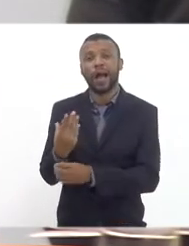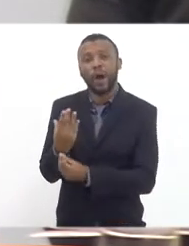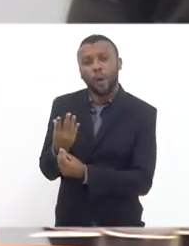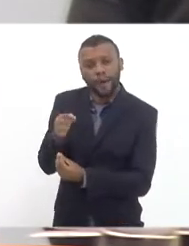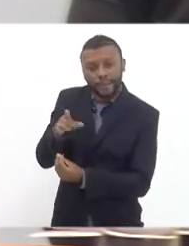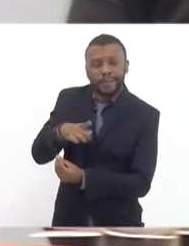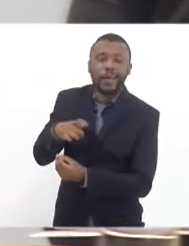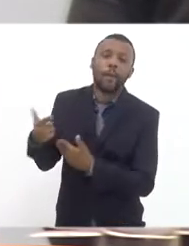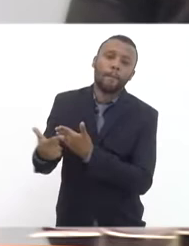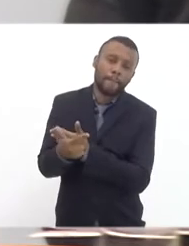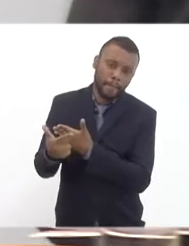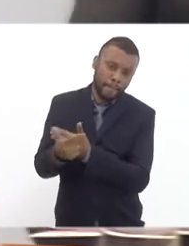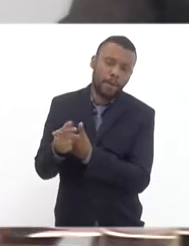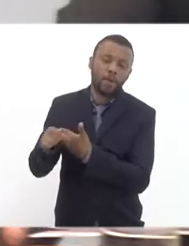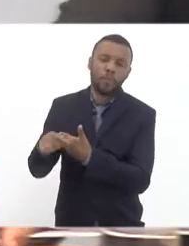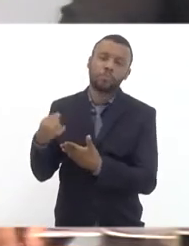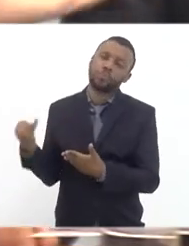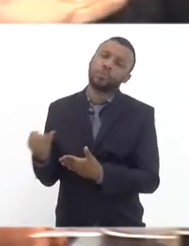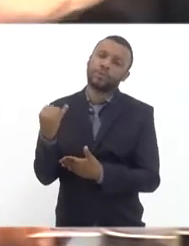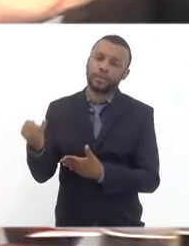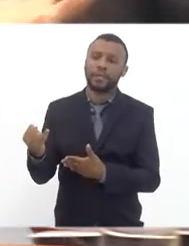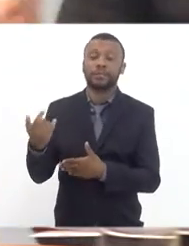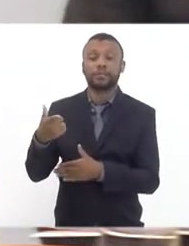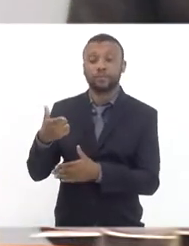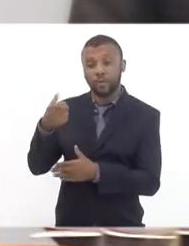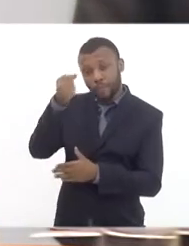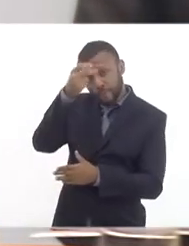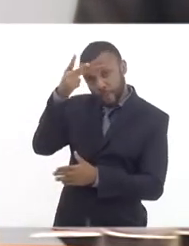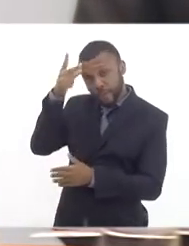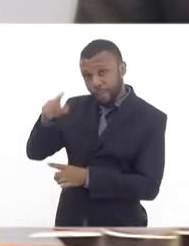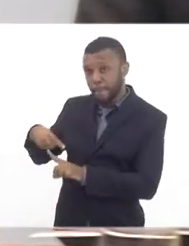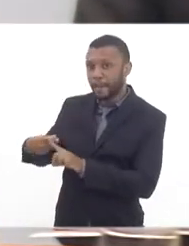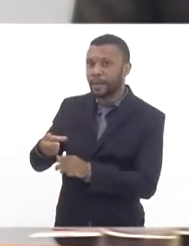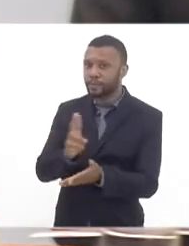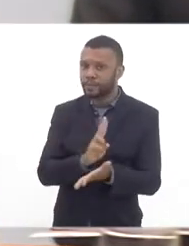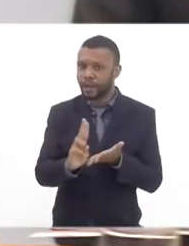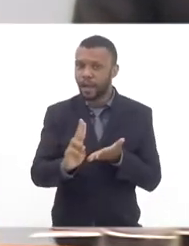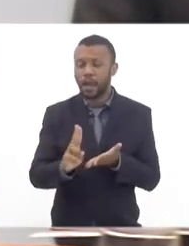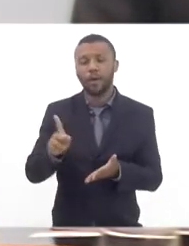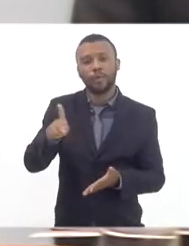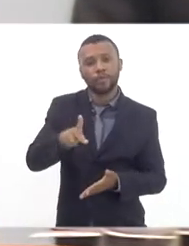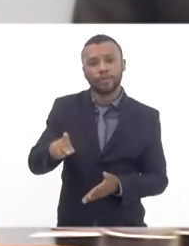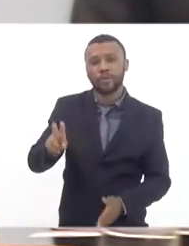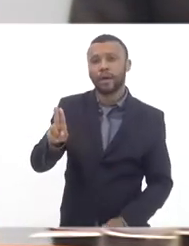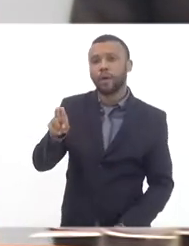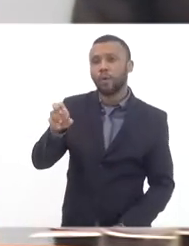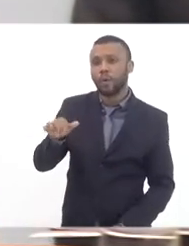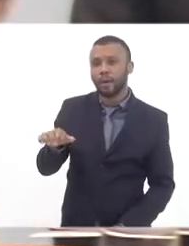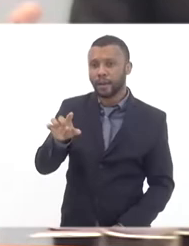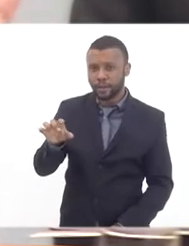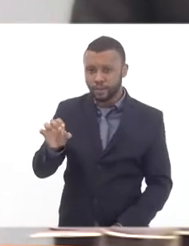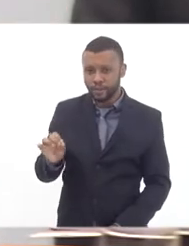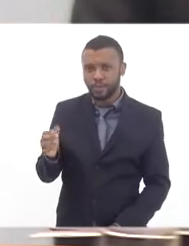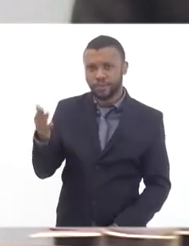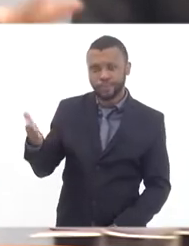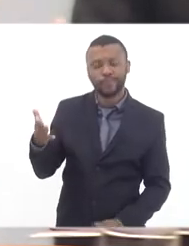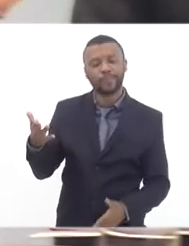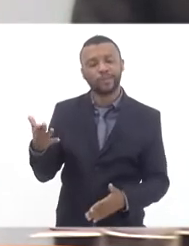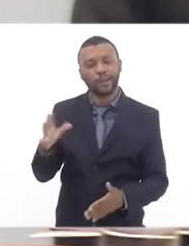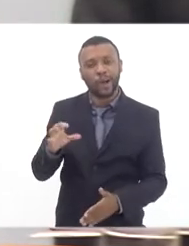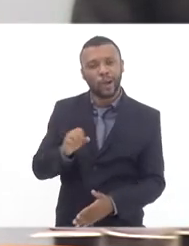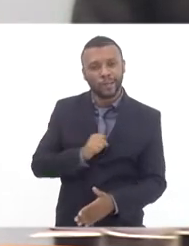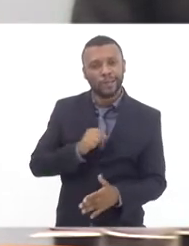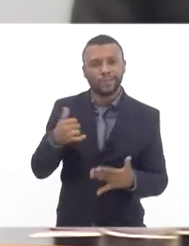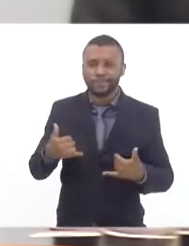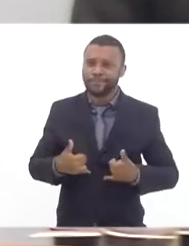da cidade com a universidade. O professor aqui da UENZO, que é gonçalense, né? Gostei de ver a satisfação dele de colocar